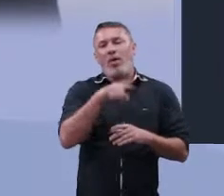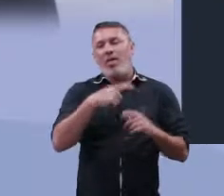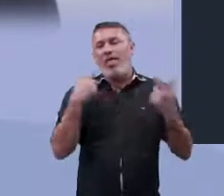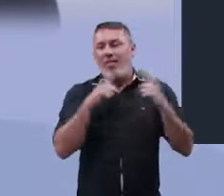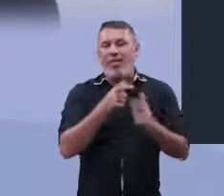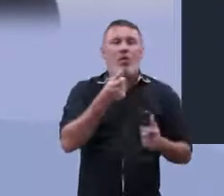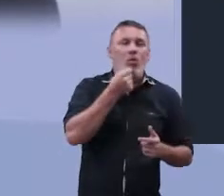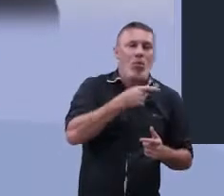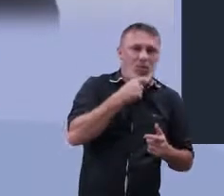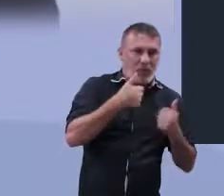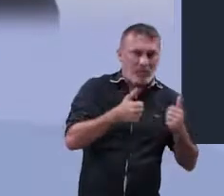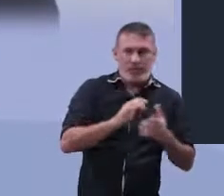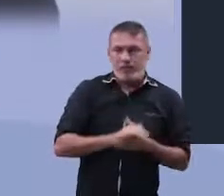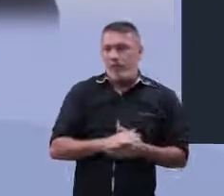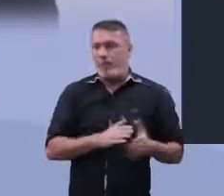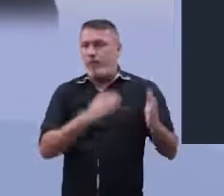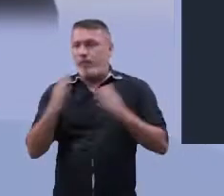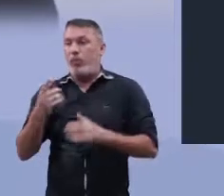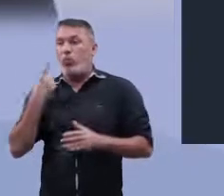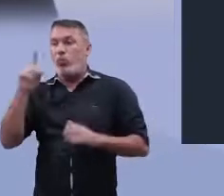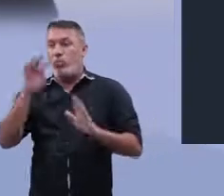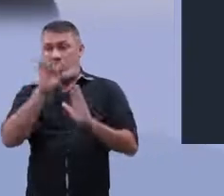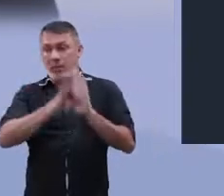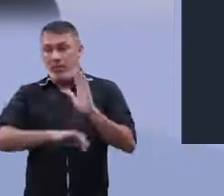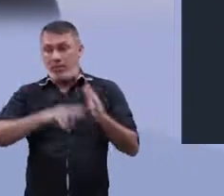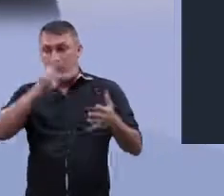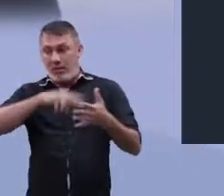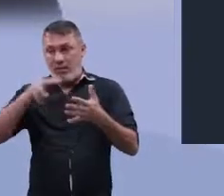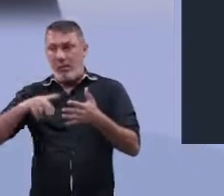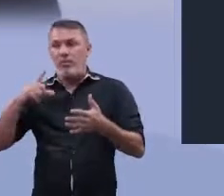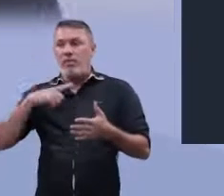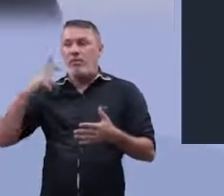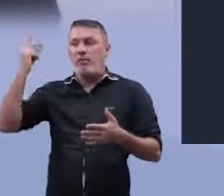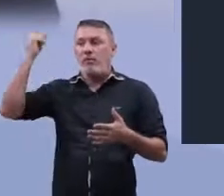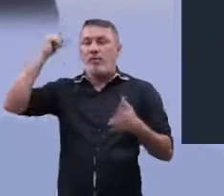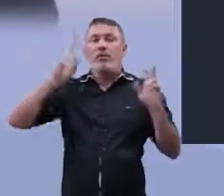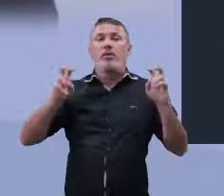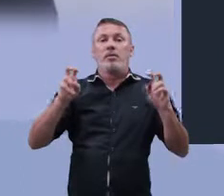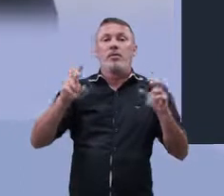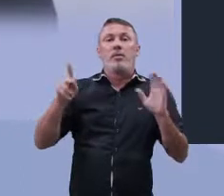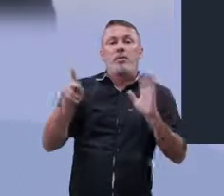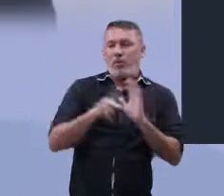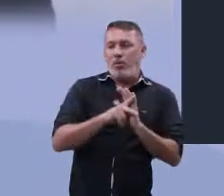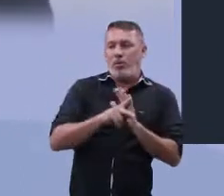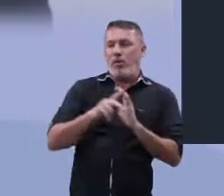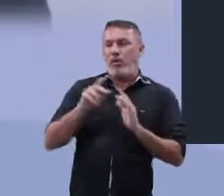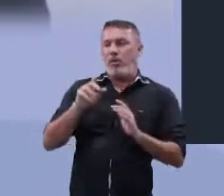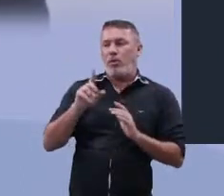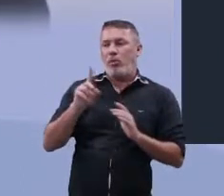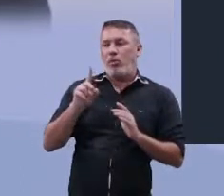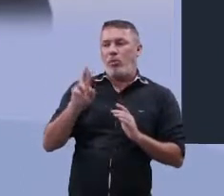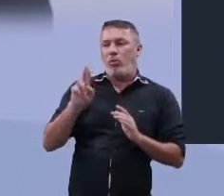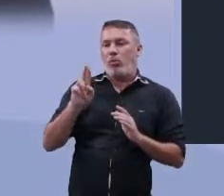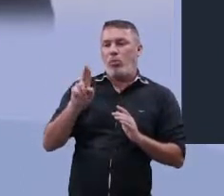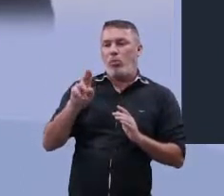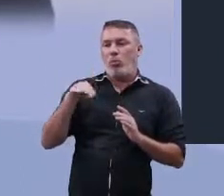sentido. Próxima questão, vamos ler o texto, antigamente de Carlos Drummond de Andrade, depois vamos à